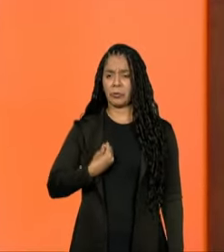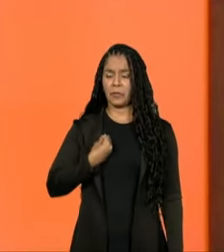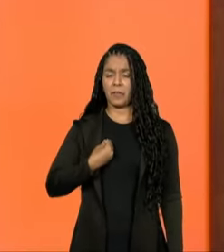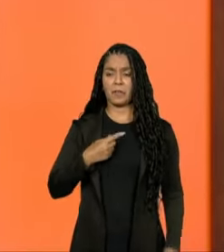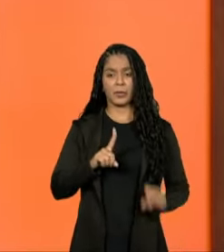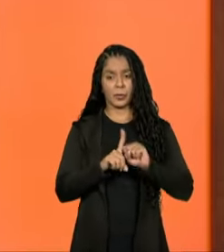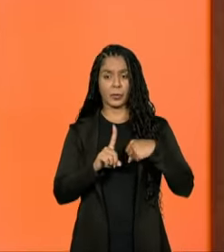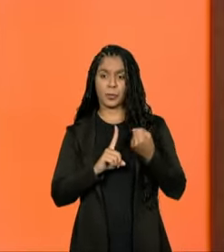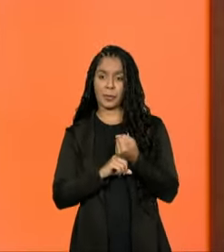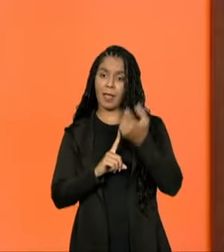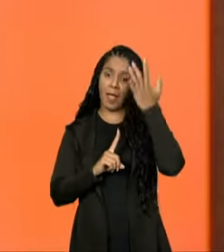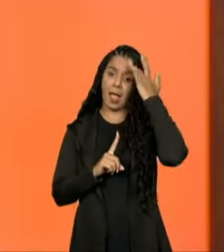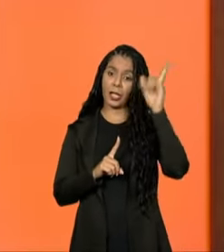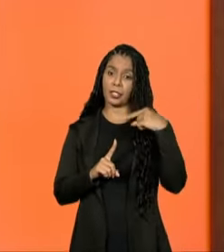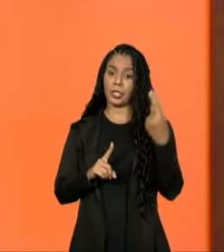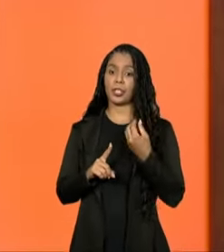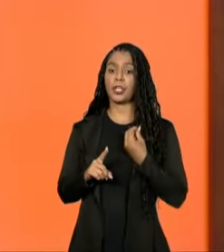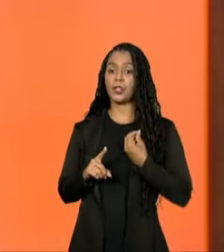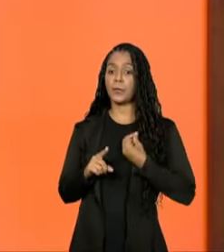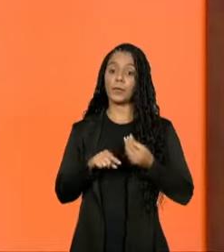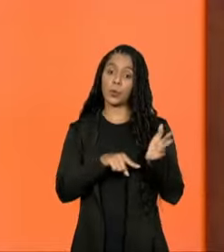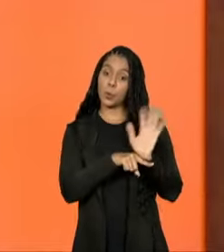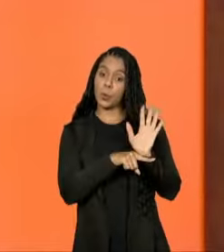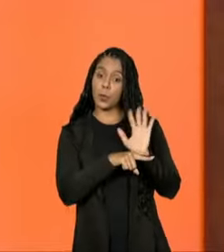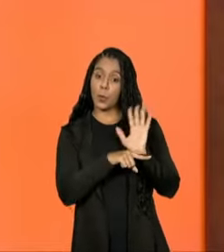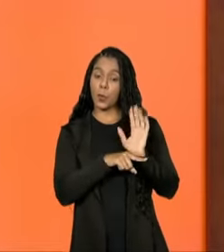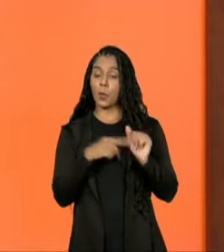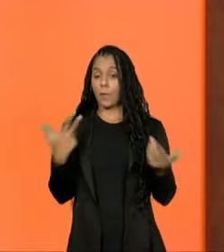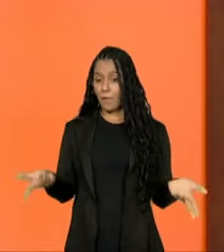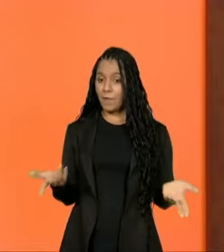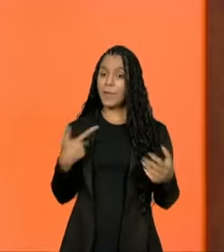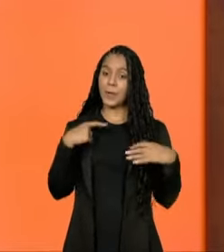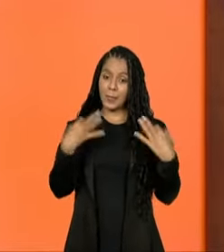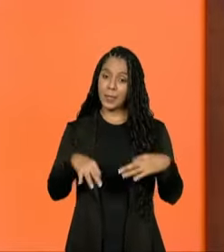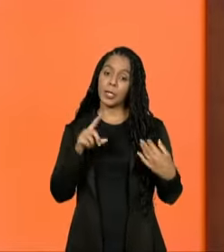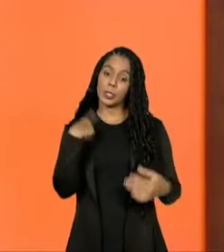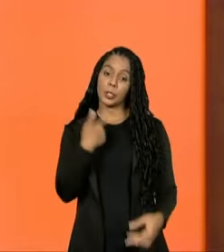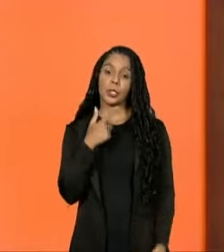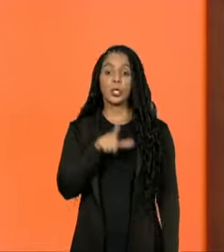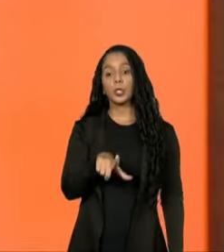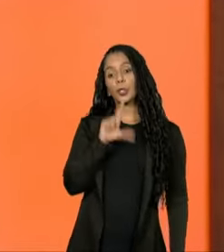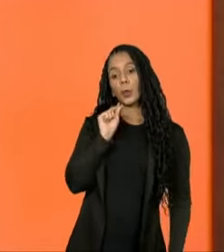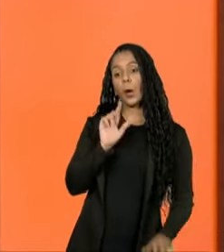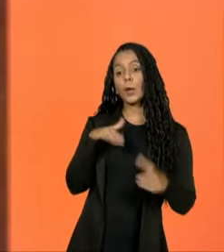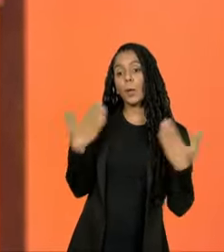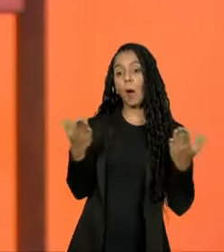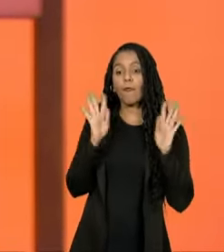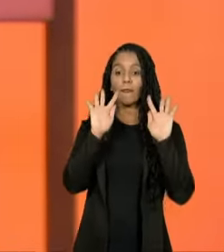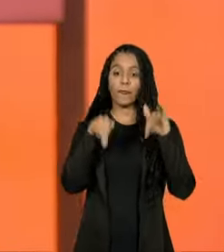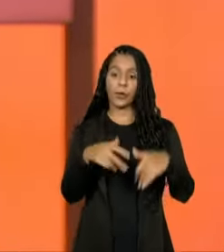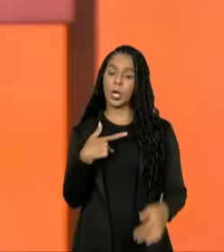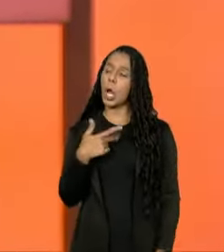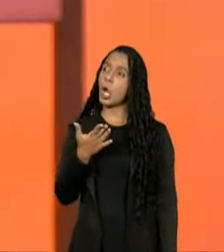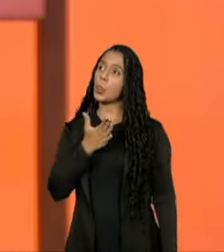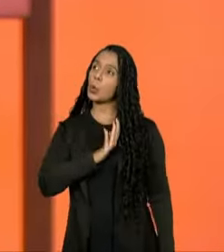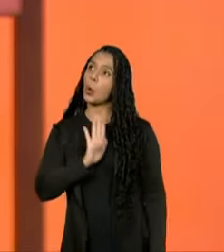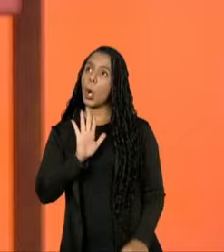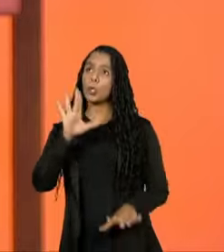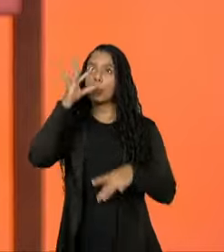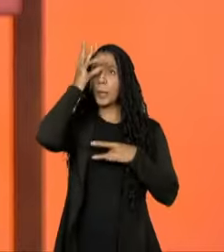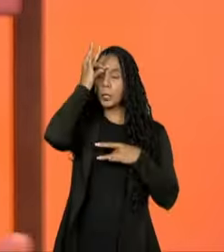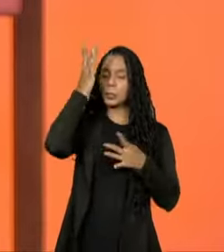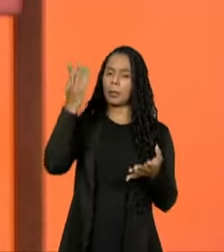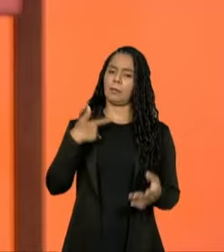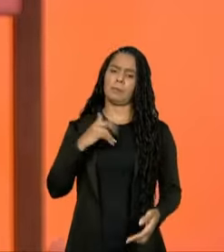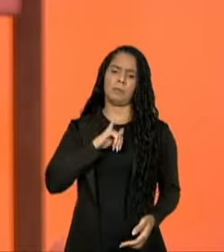da sociedade acha que a gente vive no streaming, acha que a gente vive numa série. Então, você tem que escolher o final, né? Você não gosta dos personagens.